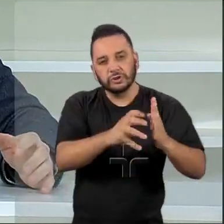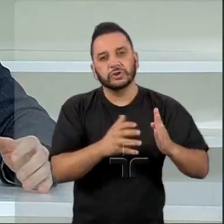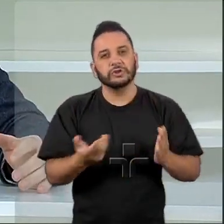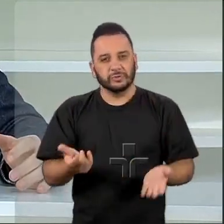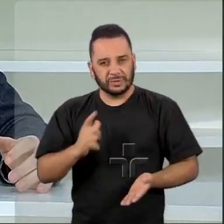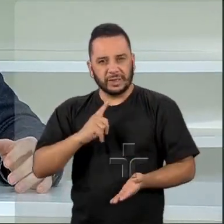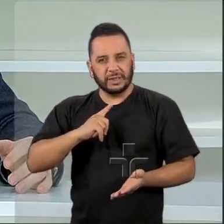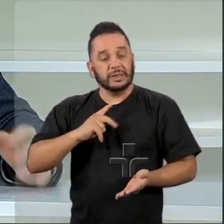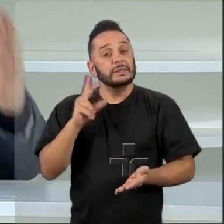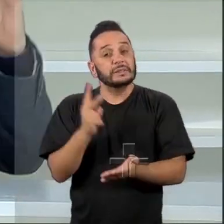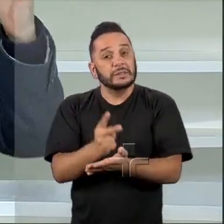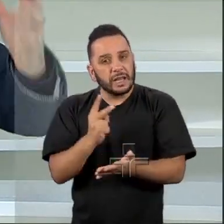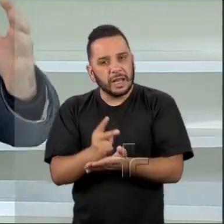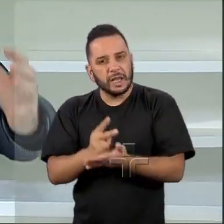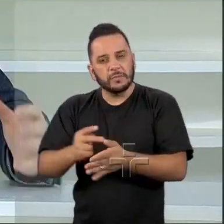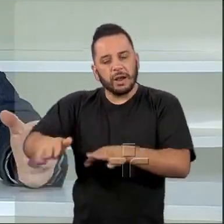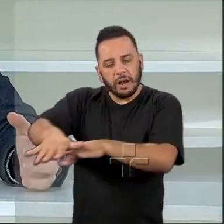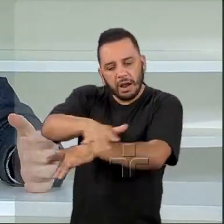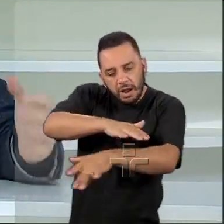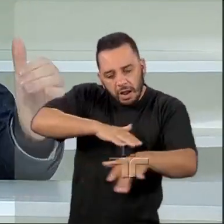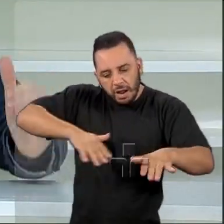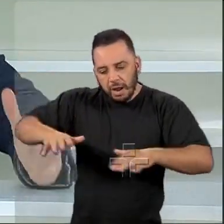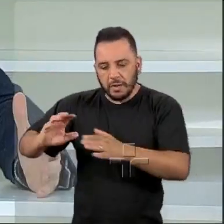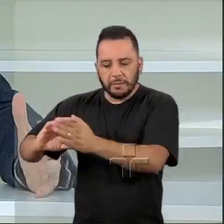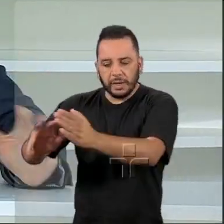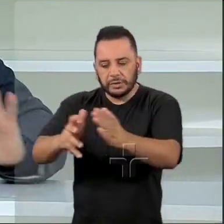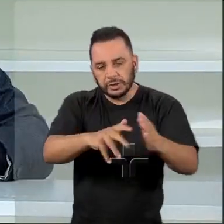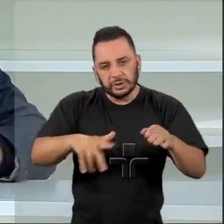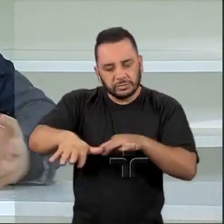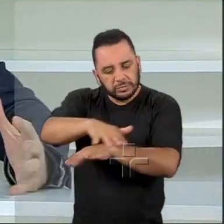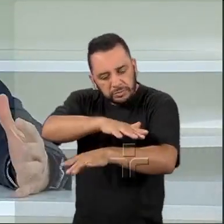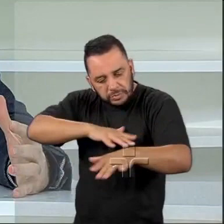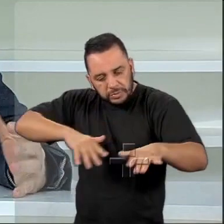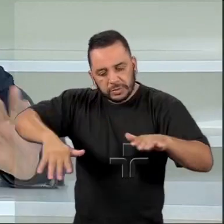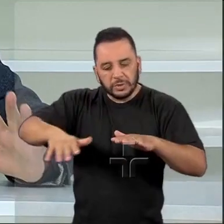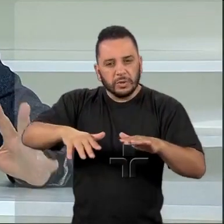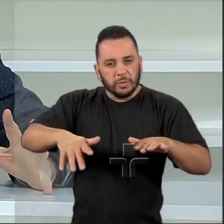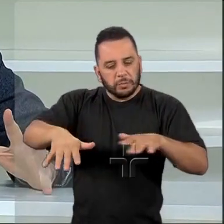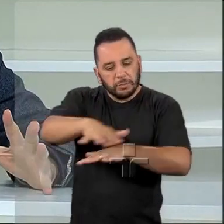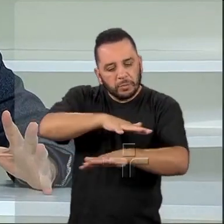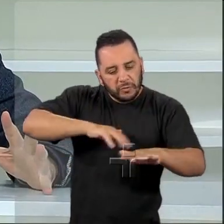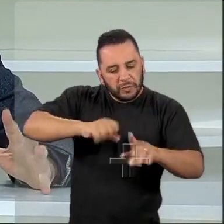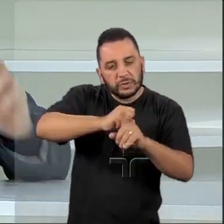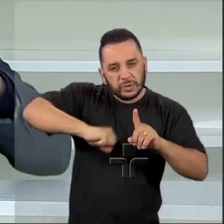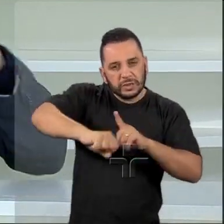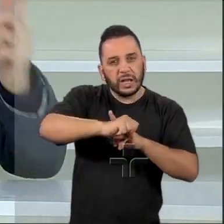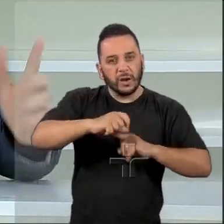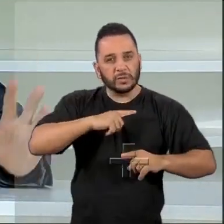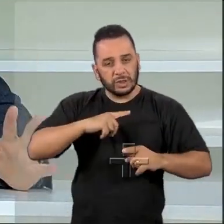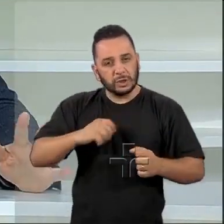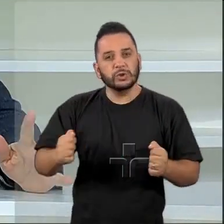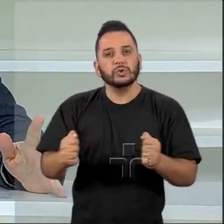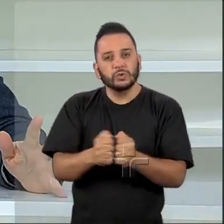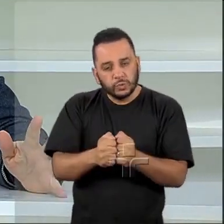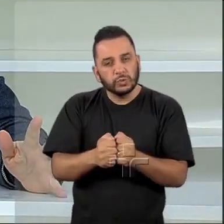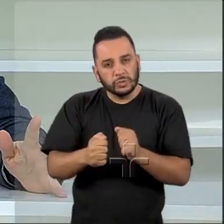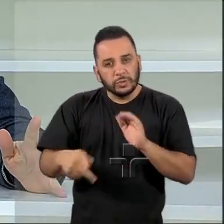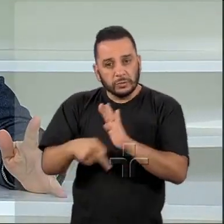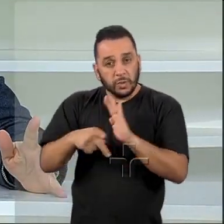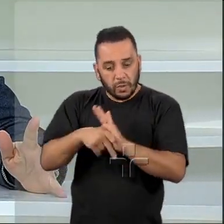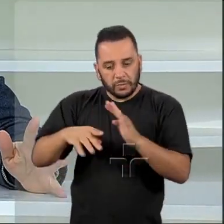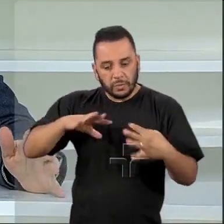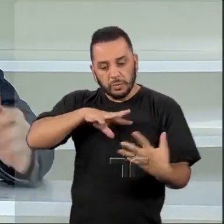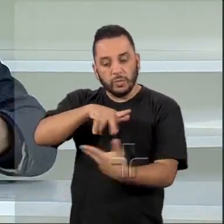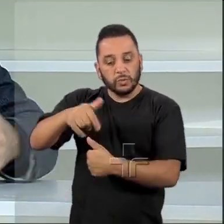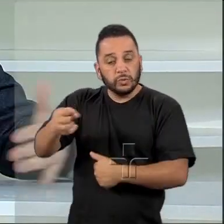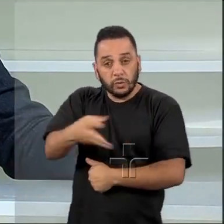partidos-movimentos. Tem sempre uma mobilização e um partido, um movimento e um partido que estão vindo juntos nesse mundo novo que a gente está